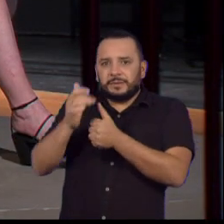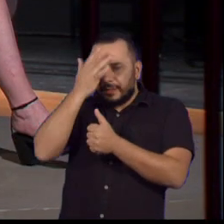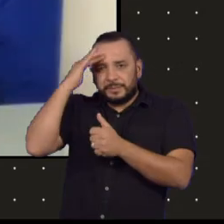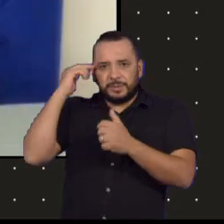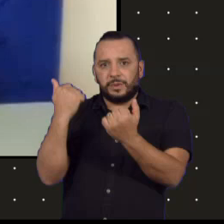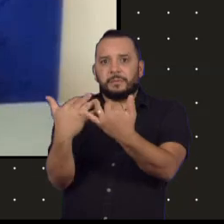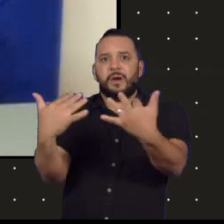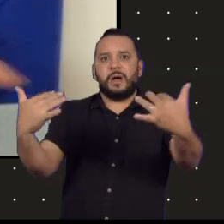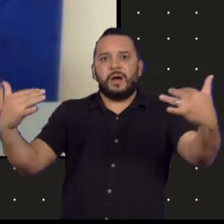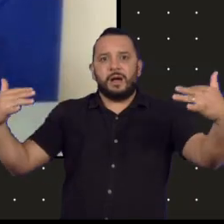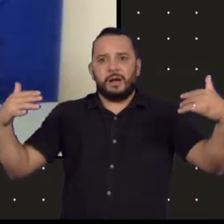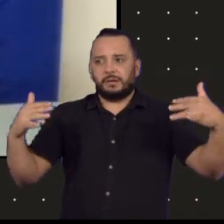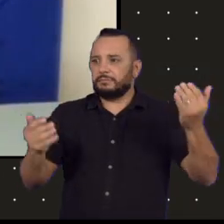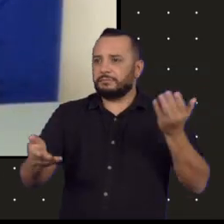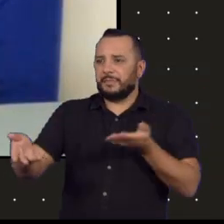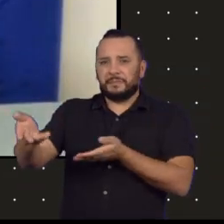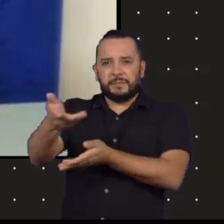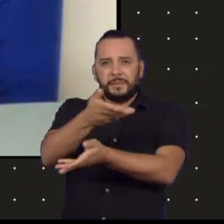ele vai quebrando